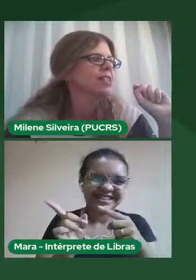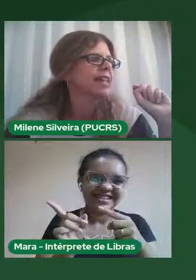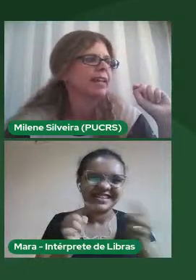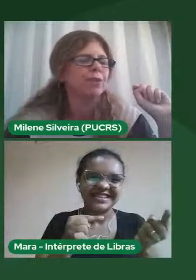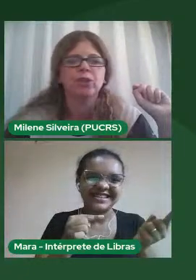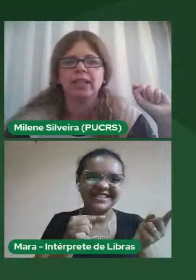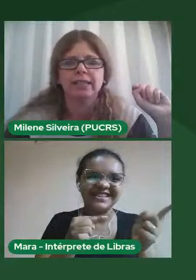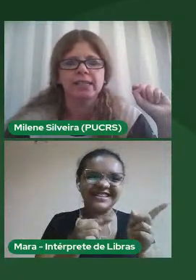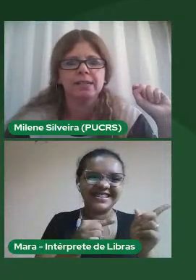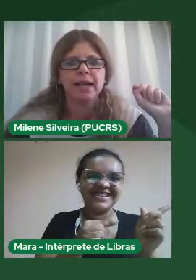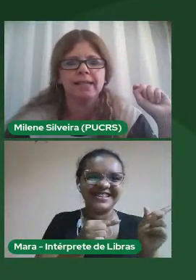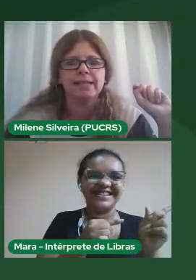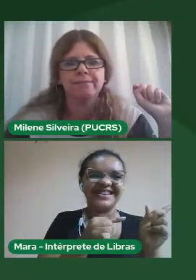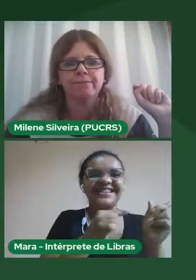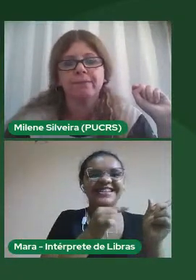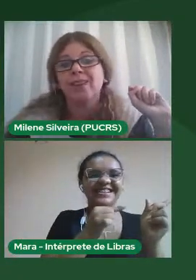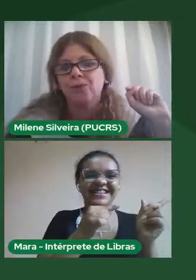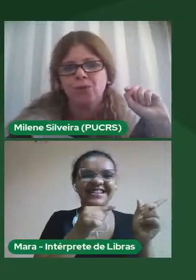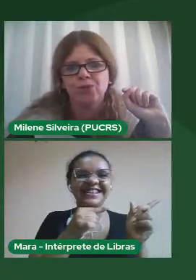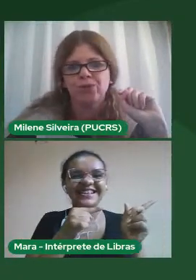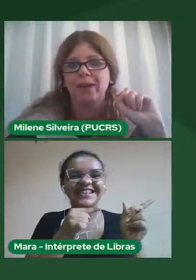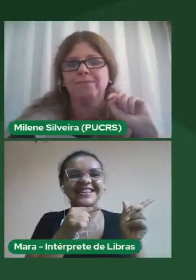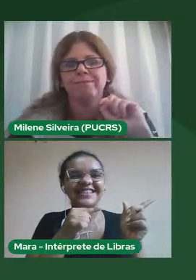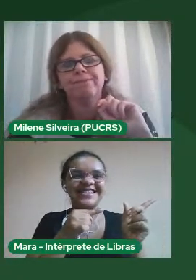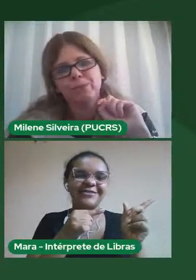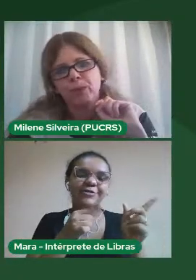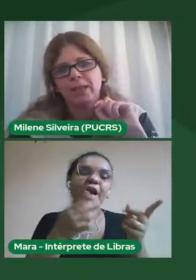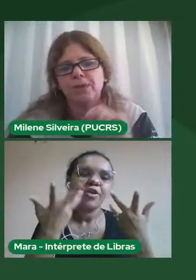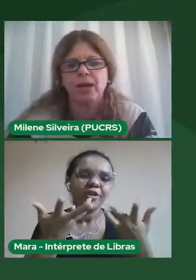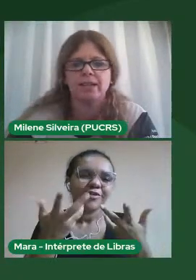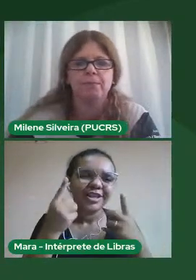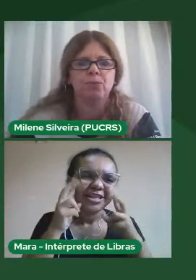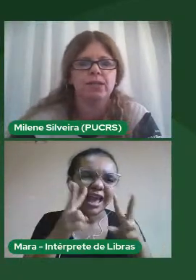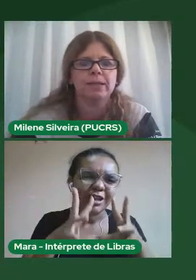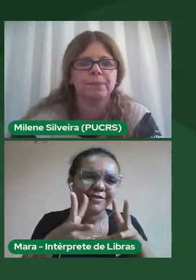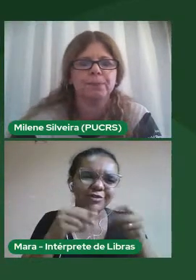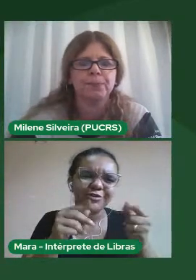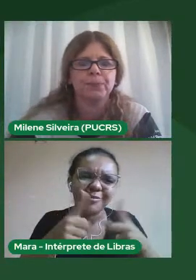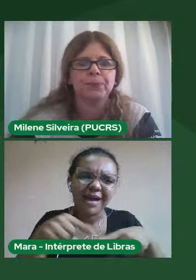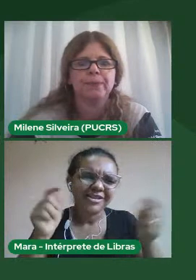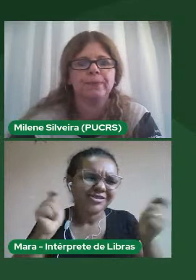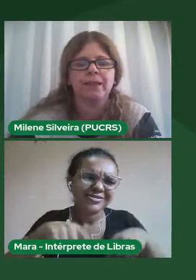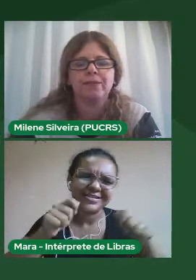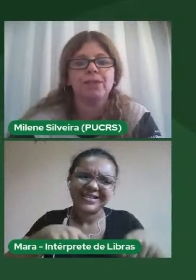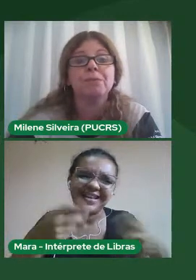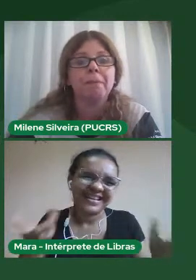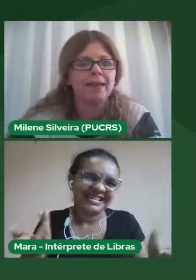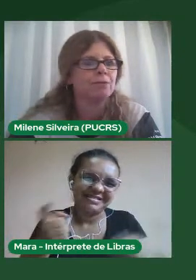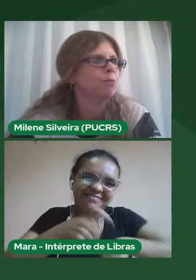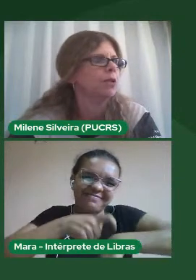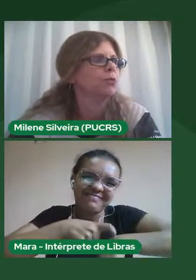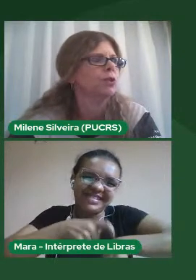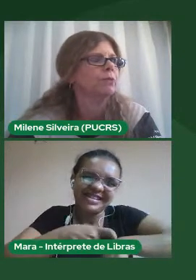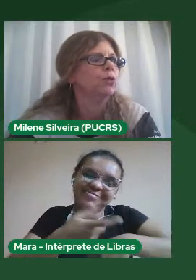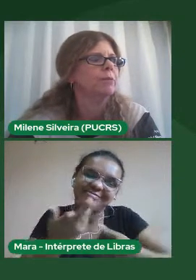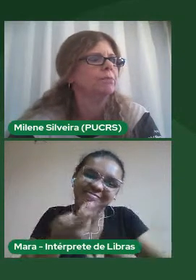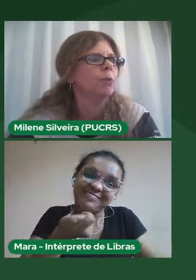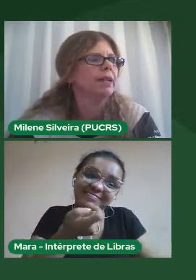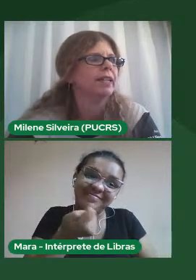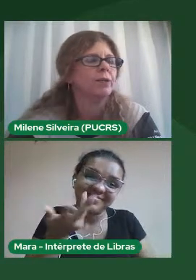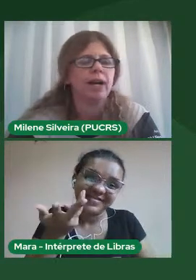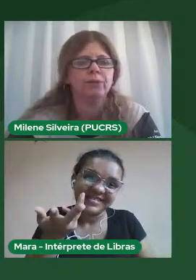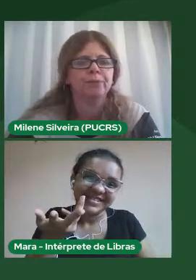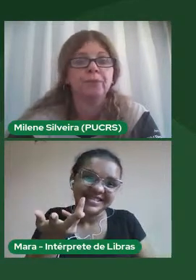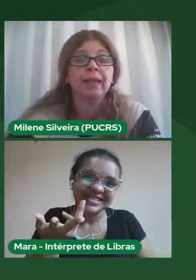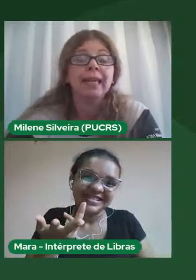Tá, eu sei que vocês querem ver toda a dança, mas não vou continuar. Podem ver o resto depois. Vocês me peçam, eu mando. Ui,